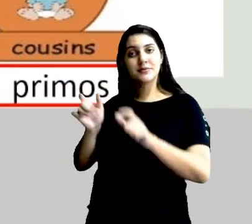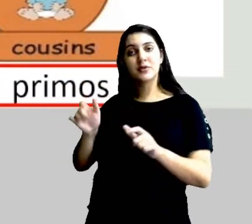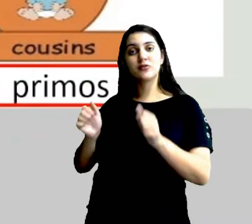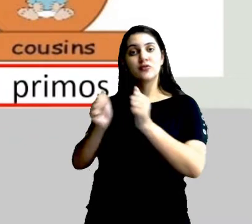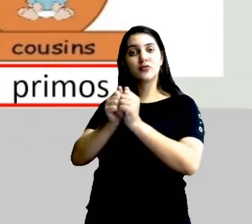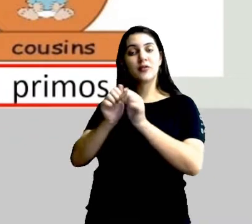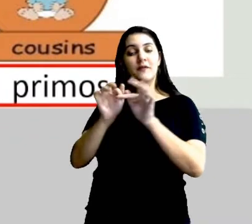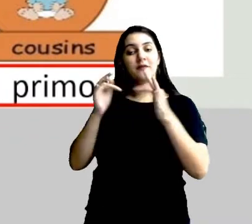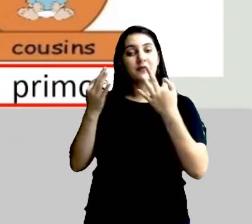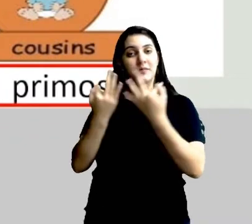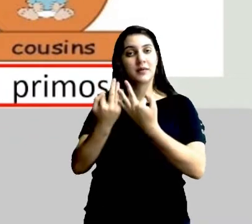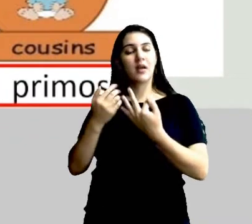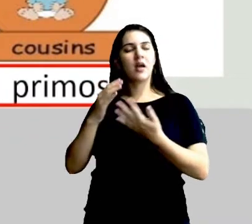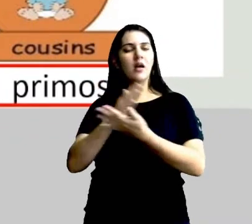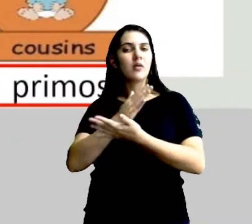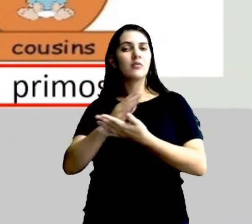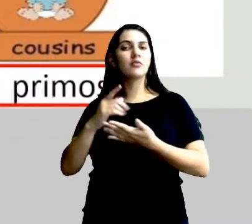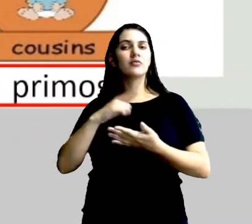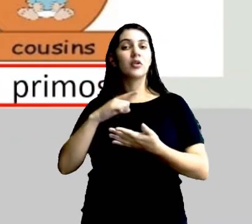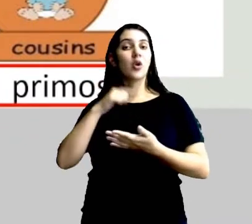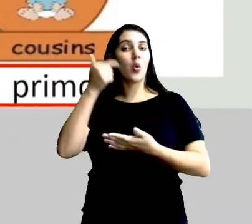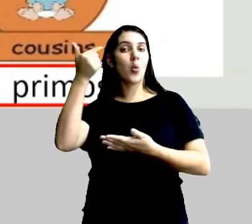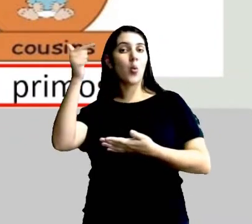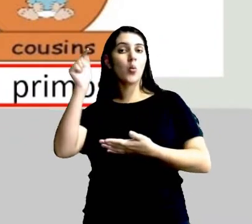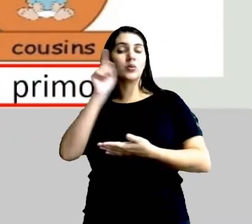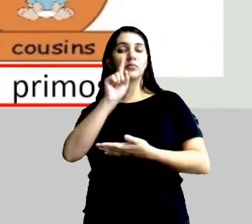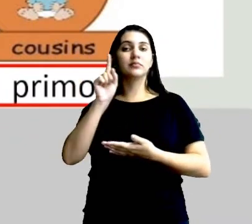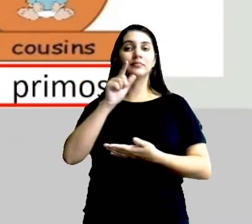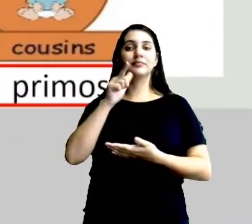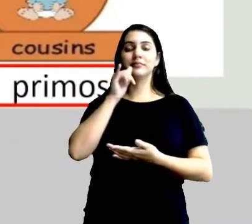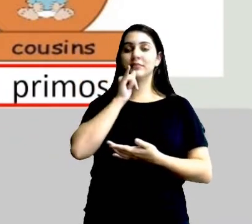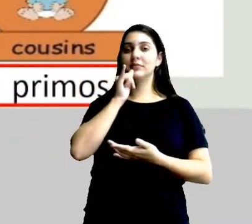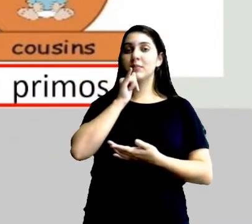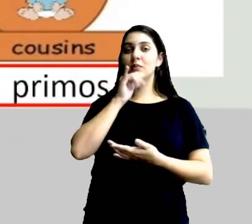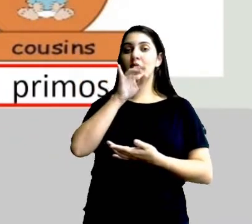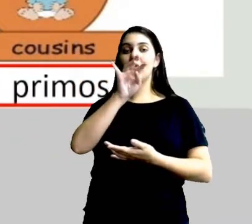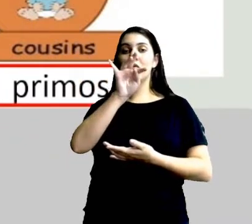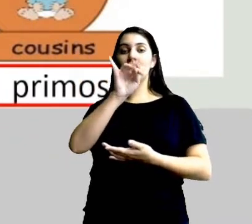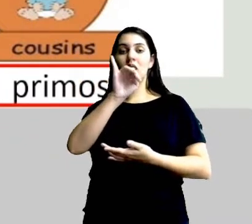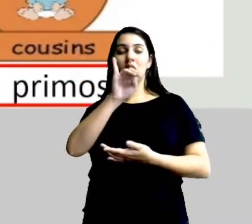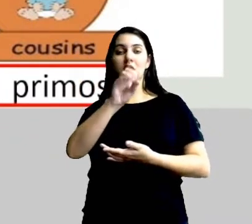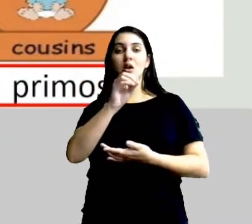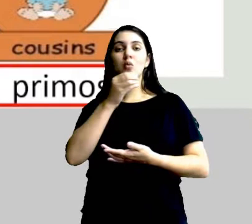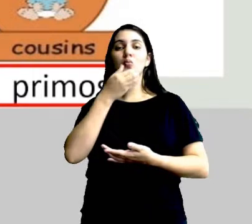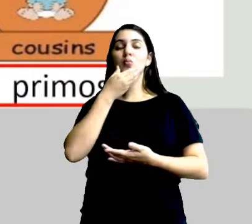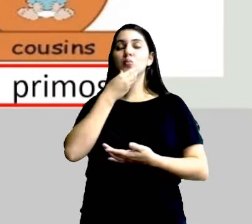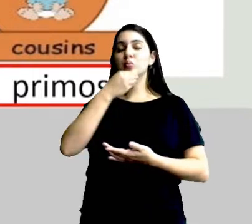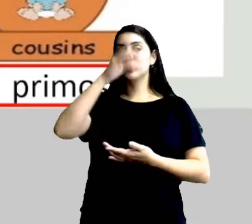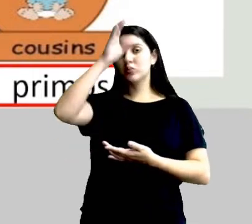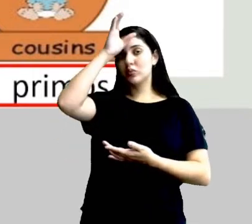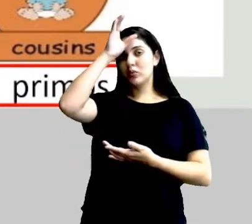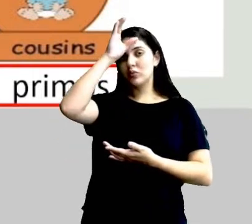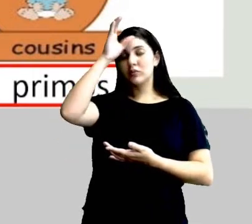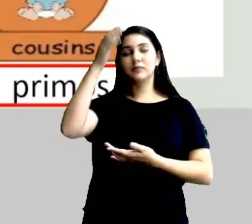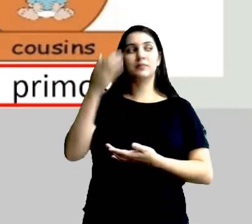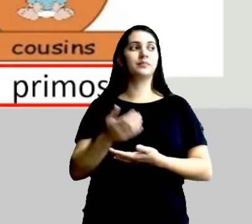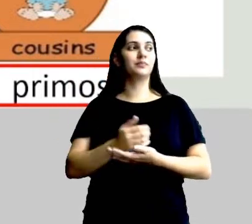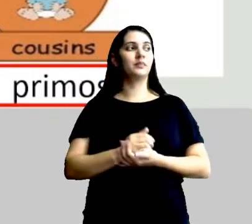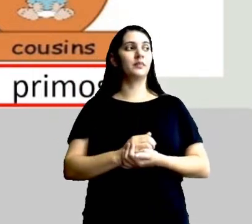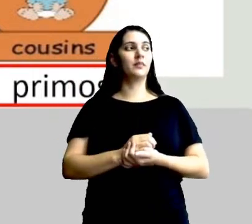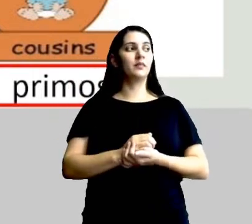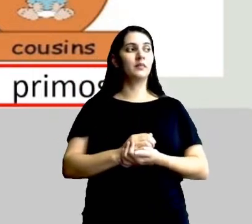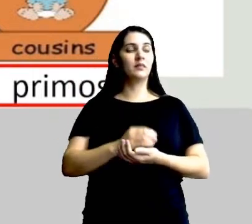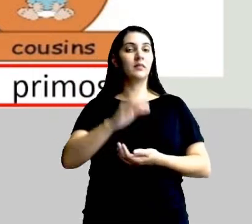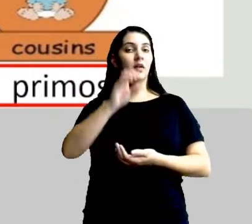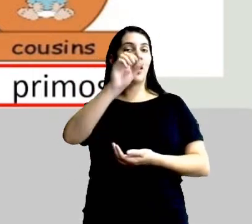família. Algumas têm, outras não, que é o tio. Tio a gente chama de uncle. Então, a palavrinha